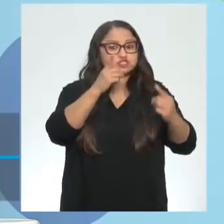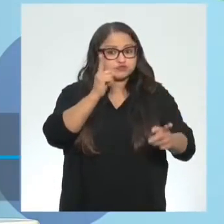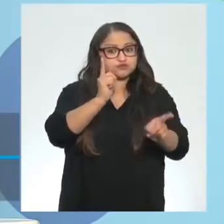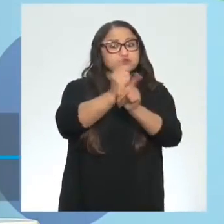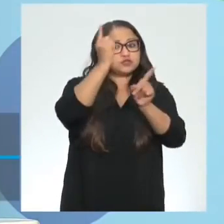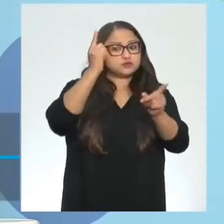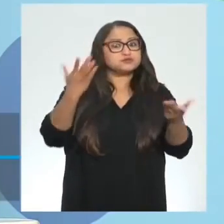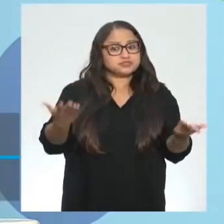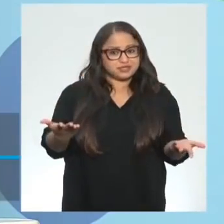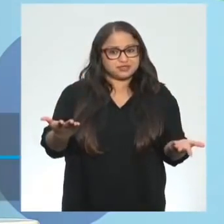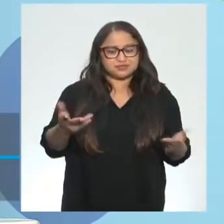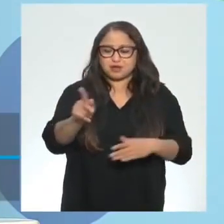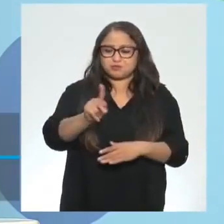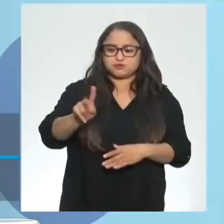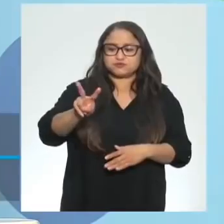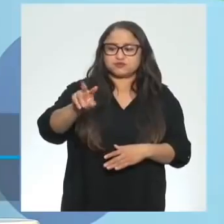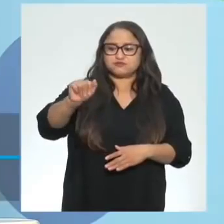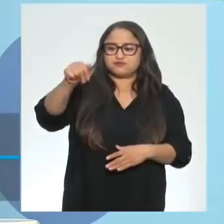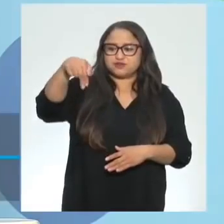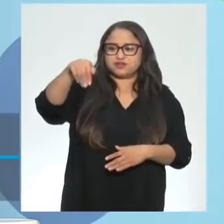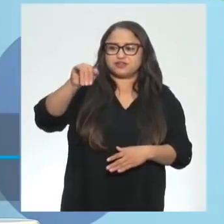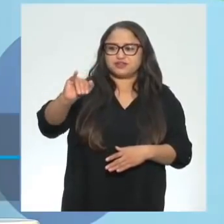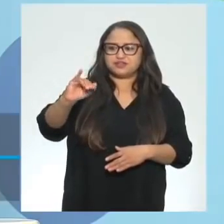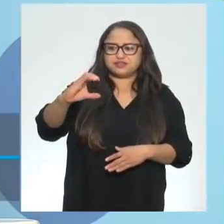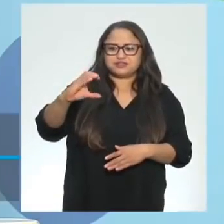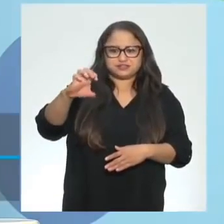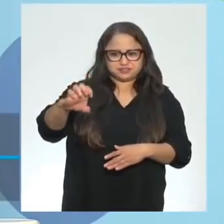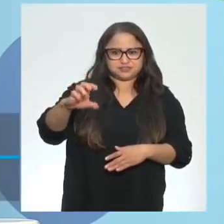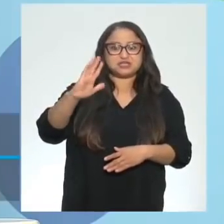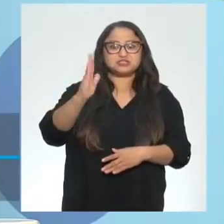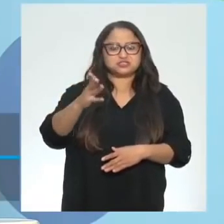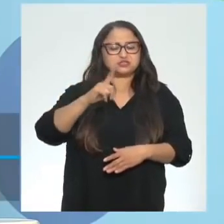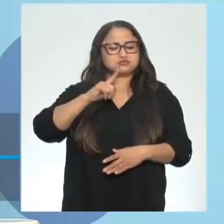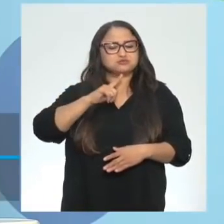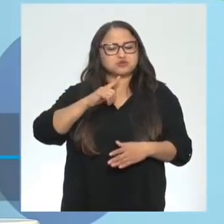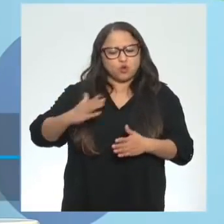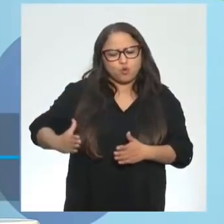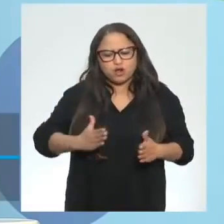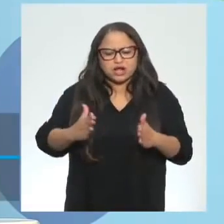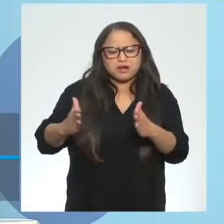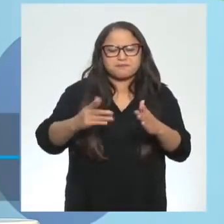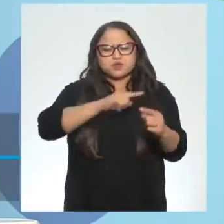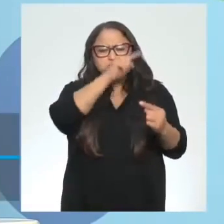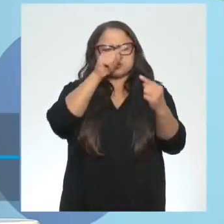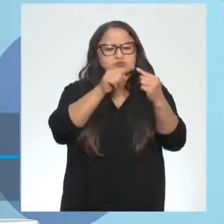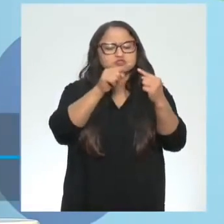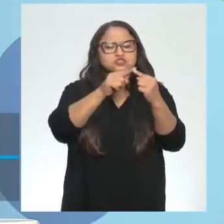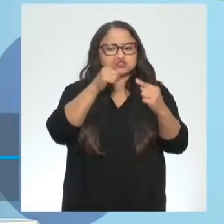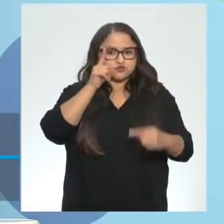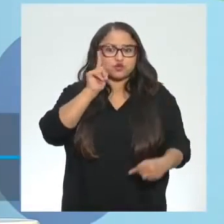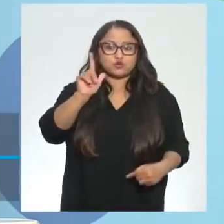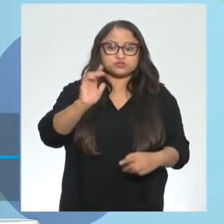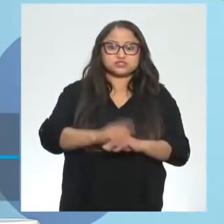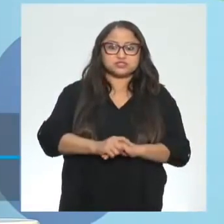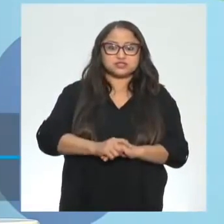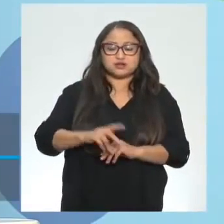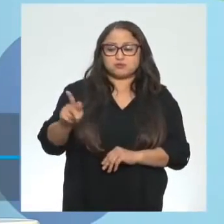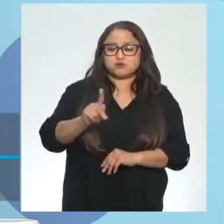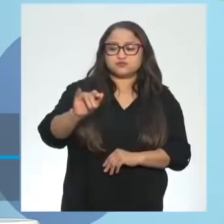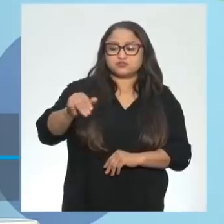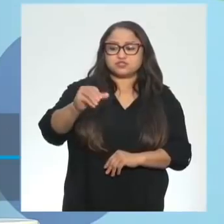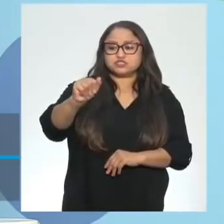né? A professora Vanise disse que é um caminho para se alcançar um objetivo. A Proiara, o Projarbas,